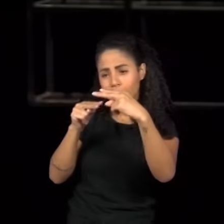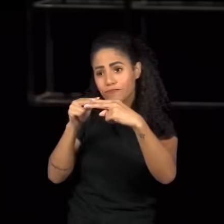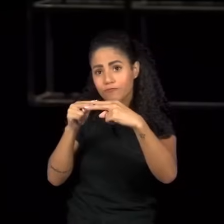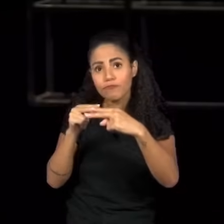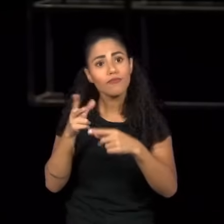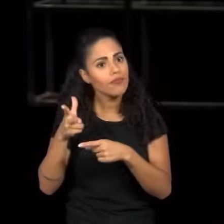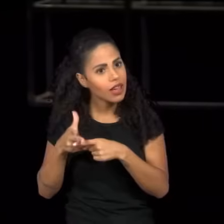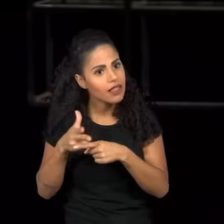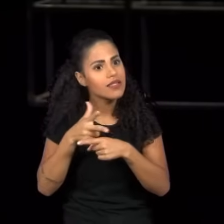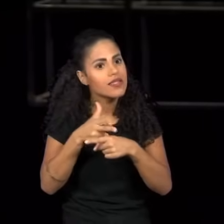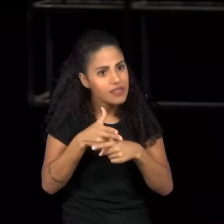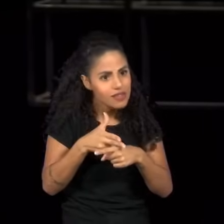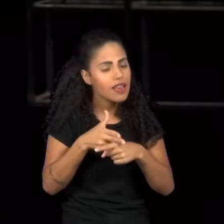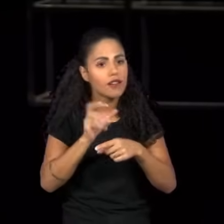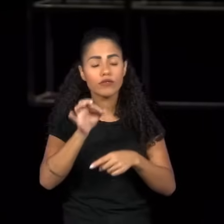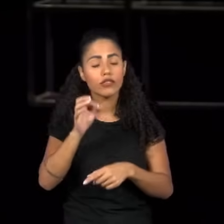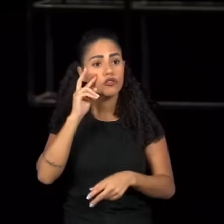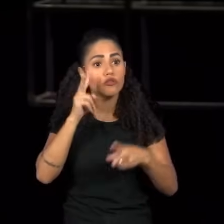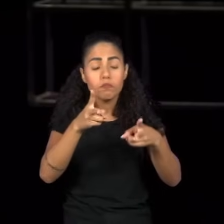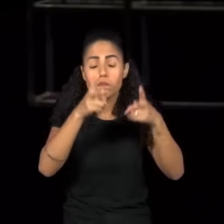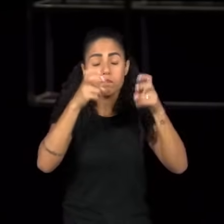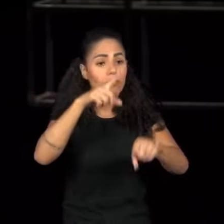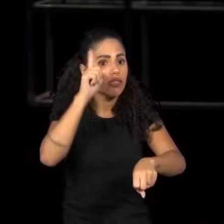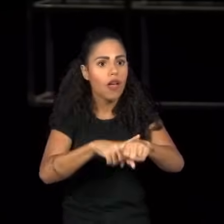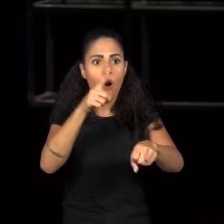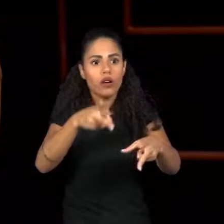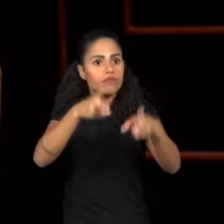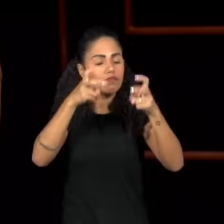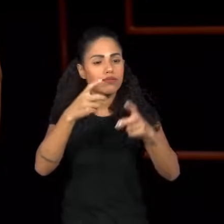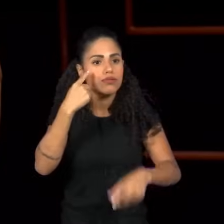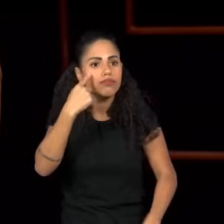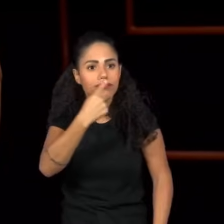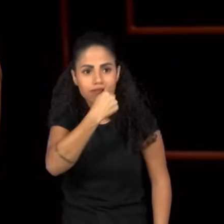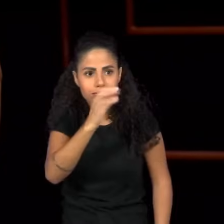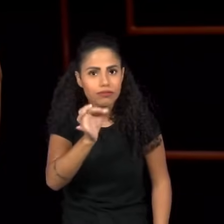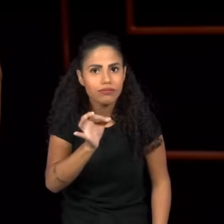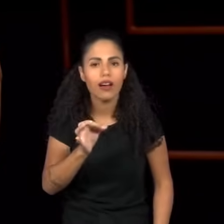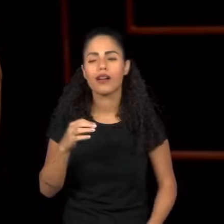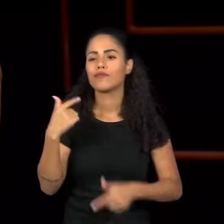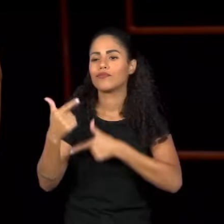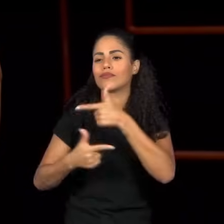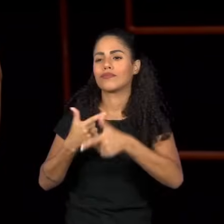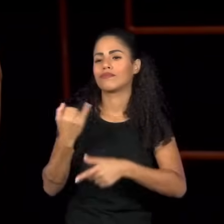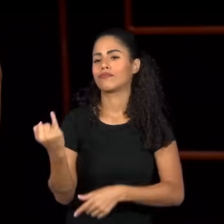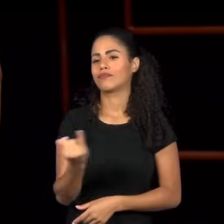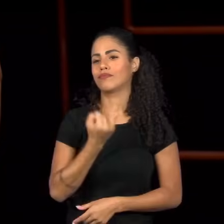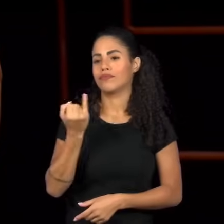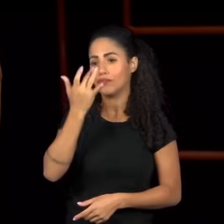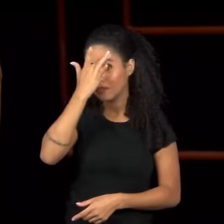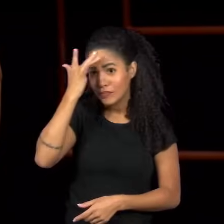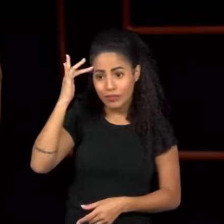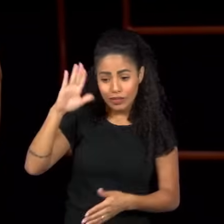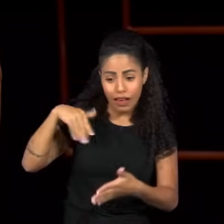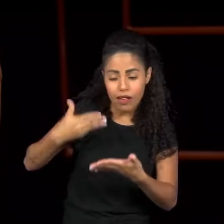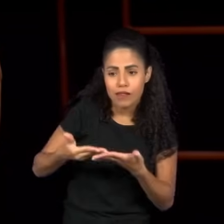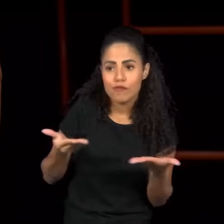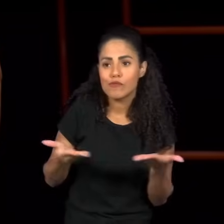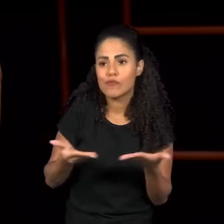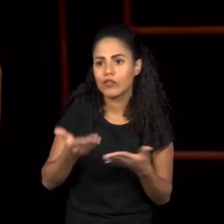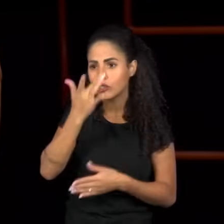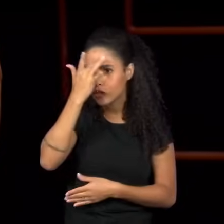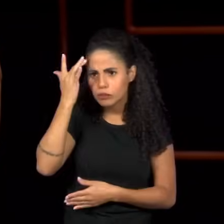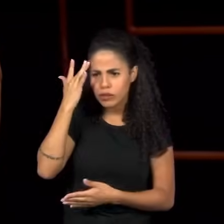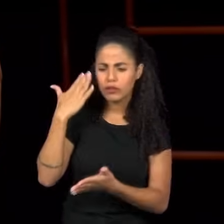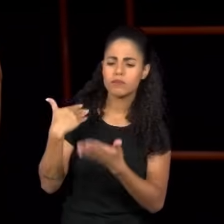série é muito visível isso mesmo. Foi um trabalho muito importante para a gente. E para as pessoas até hoje. As pessoas